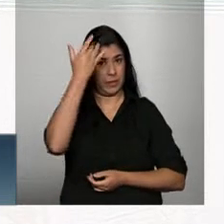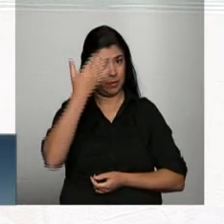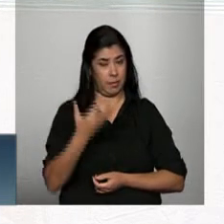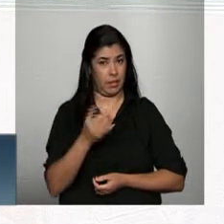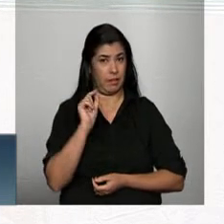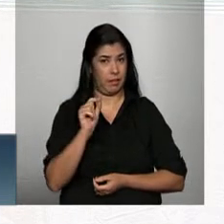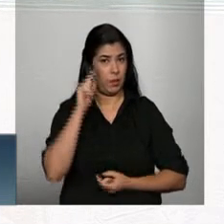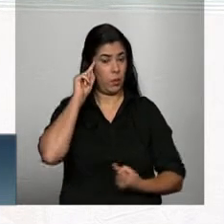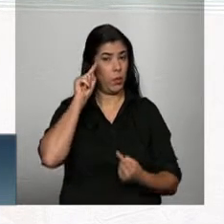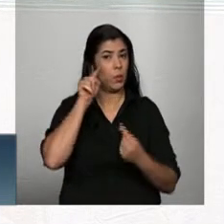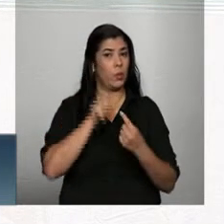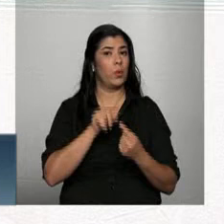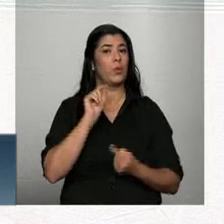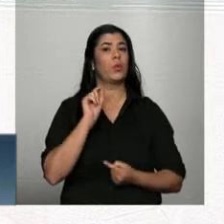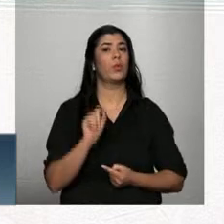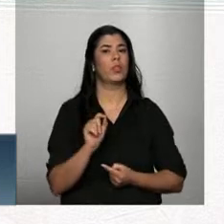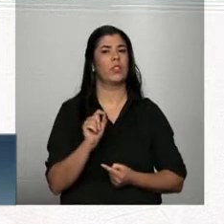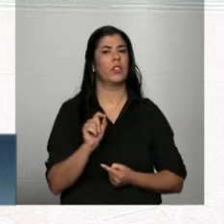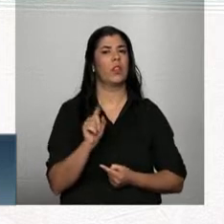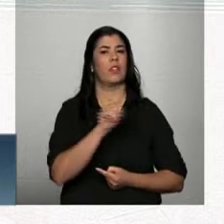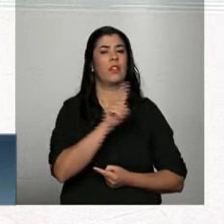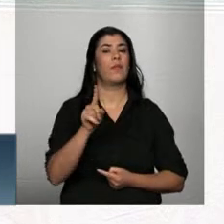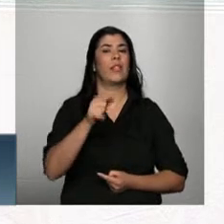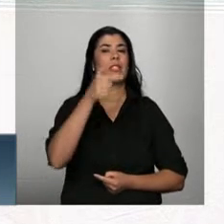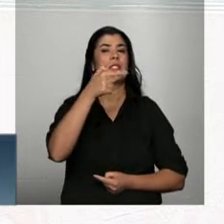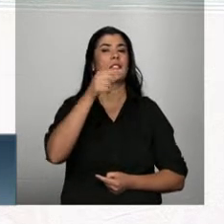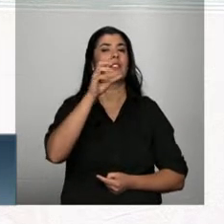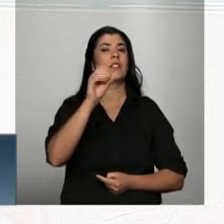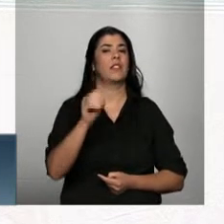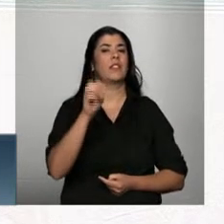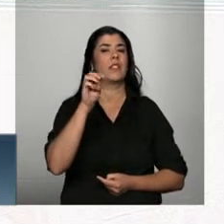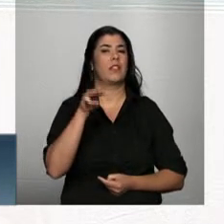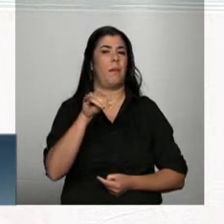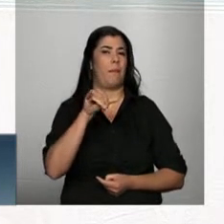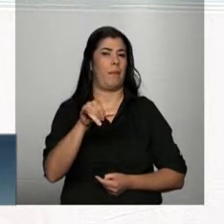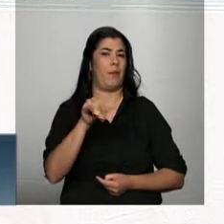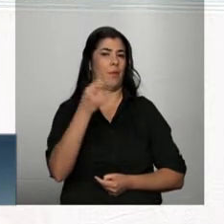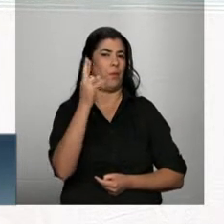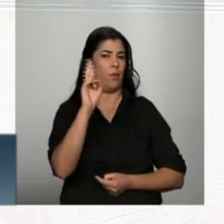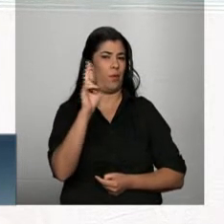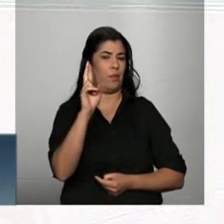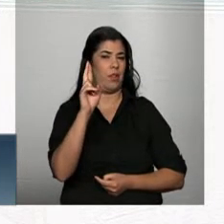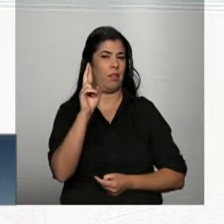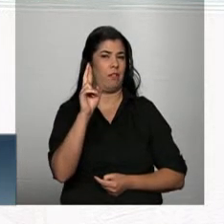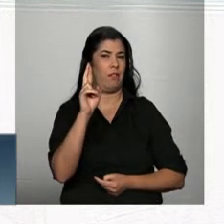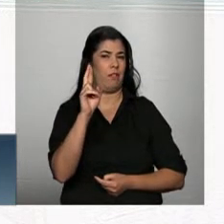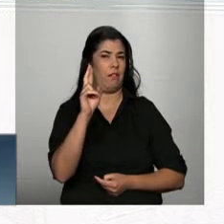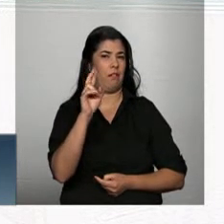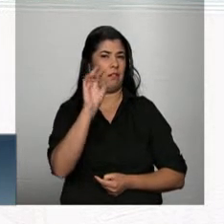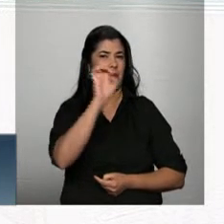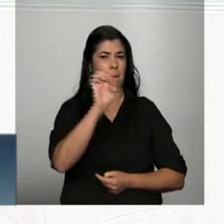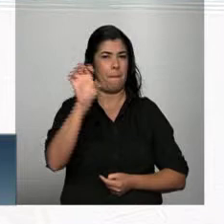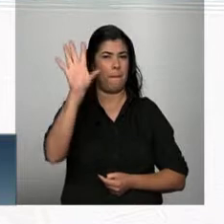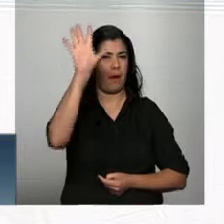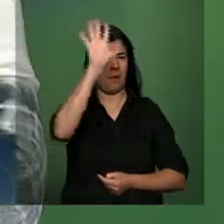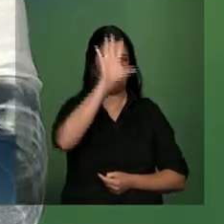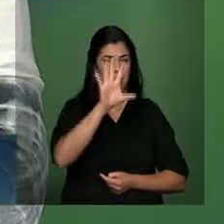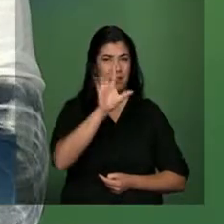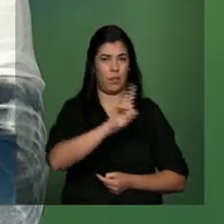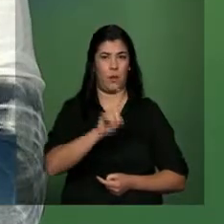nossa intenção não são nem 70 milhões para os estados. Nós queremos ter 80 milhões para os